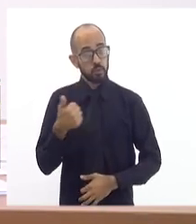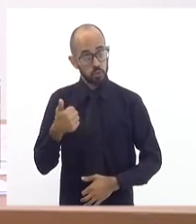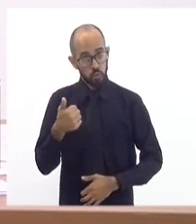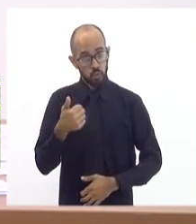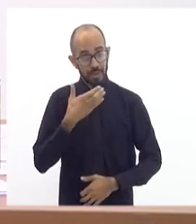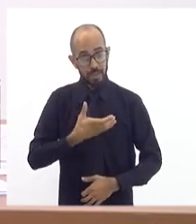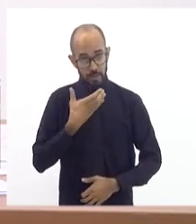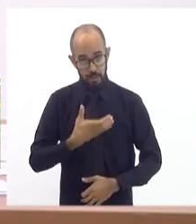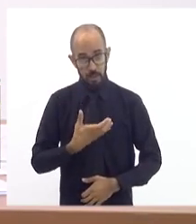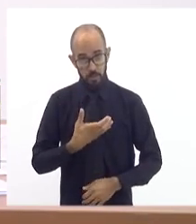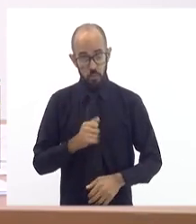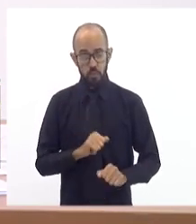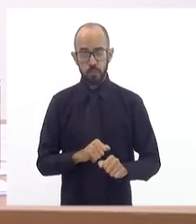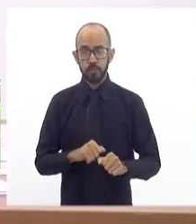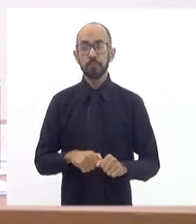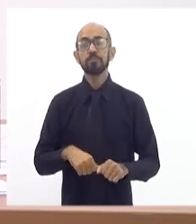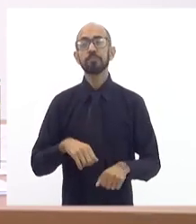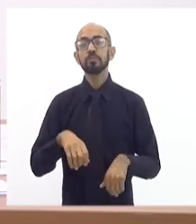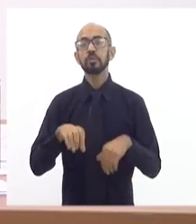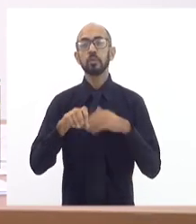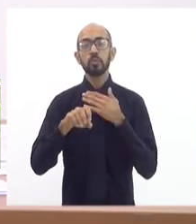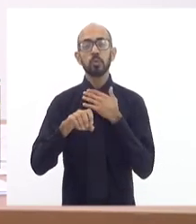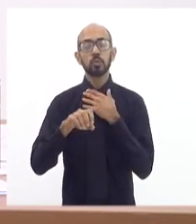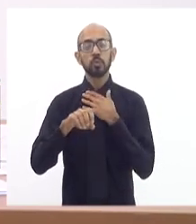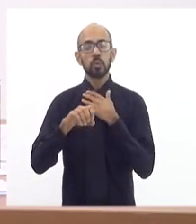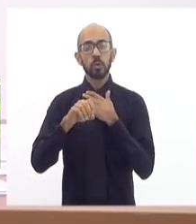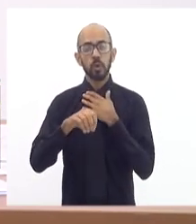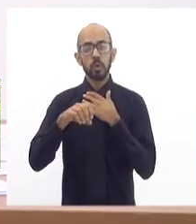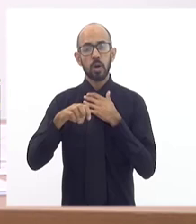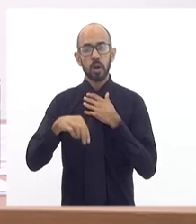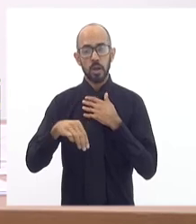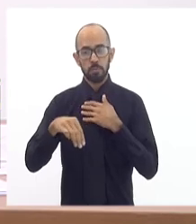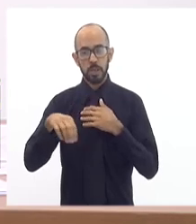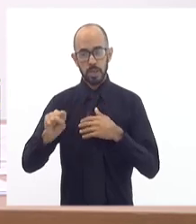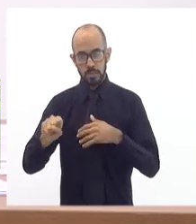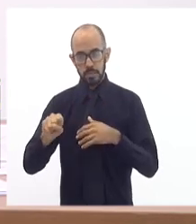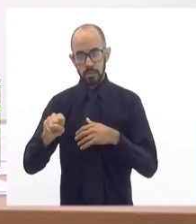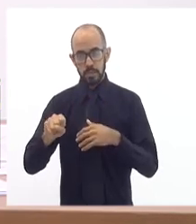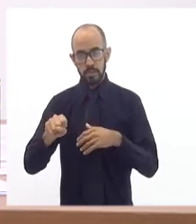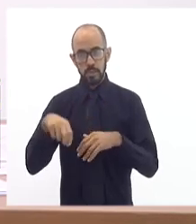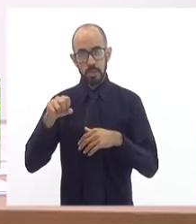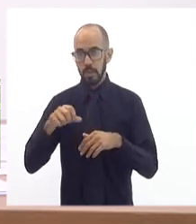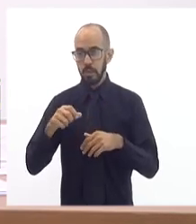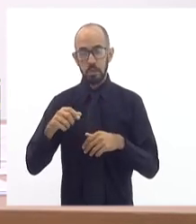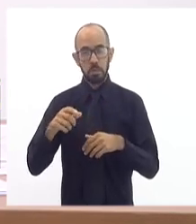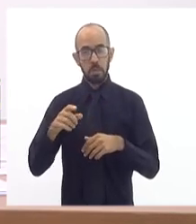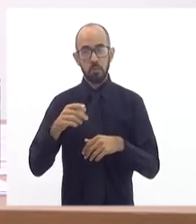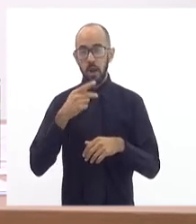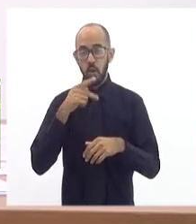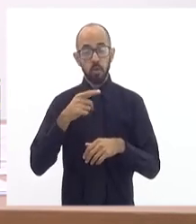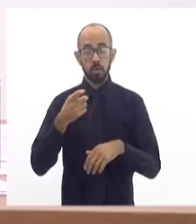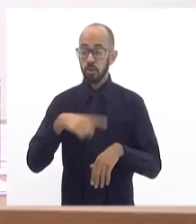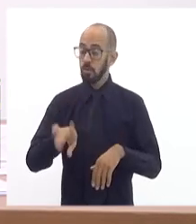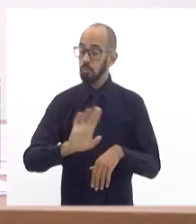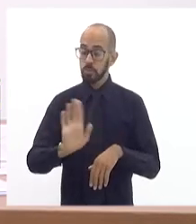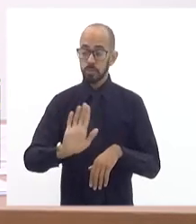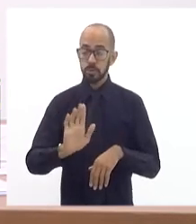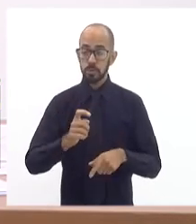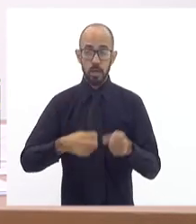operador Nacional do sistema elétrico o INSS descartou a possibilidade de racionamento de energia no país